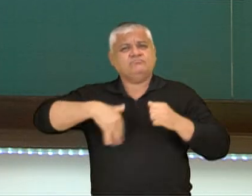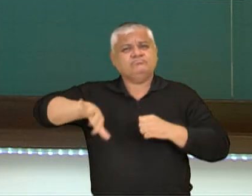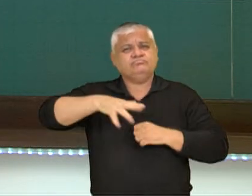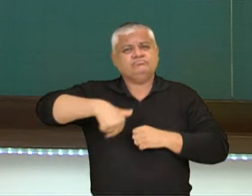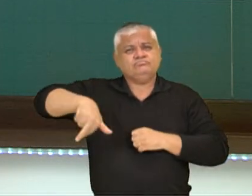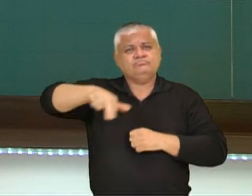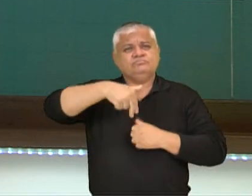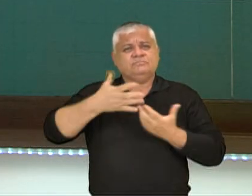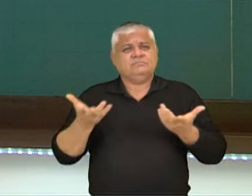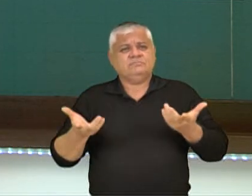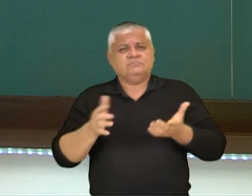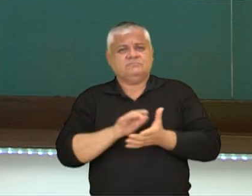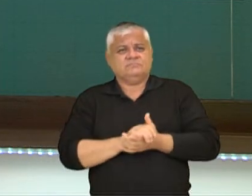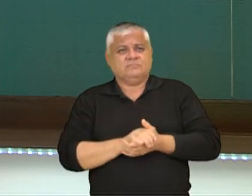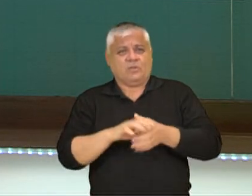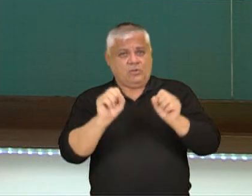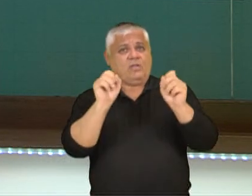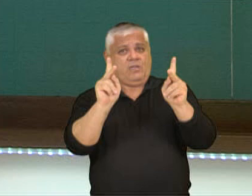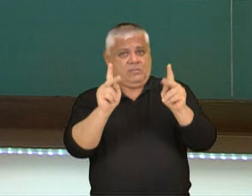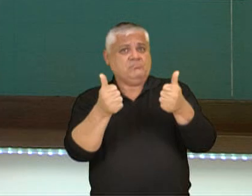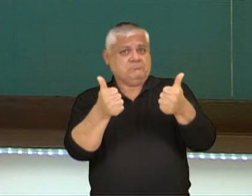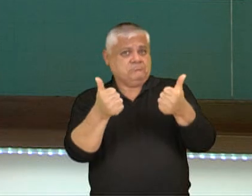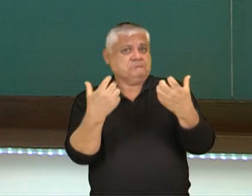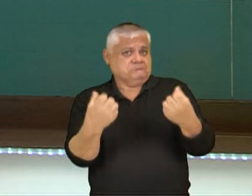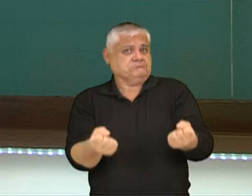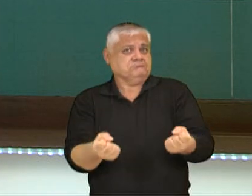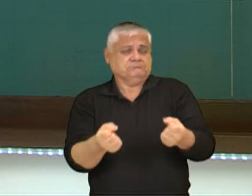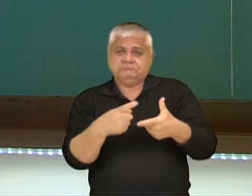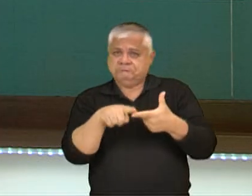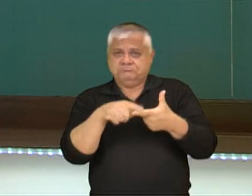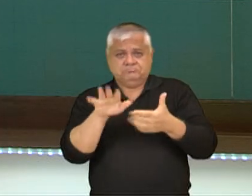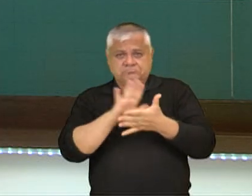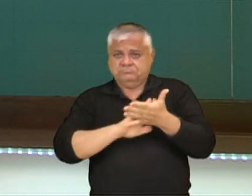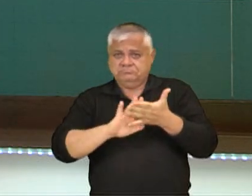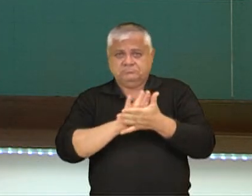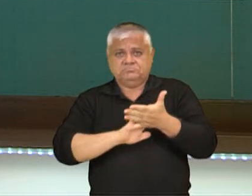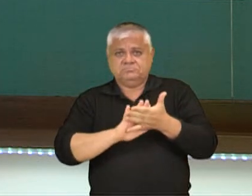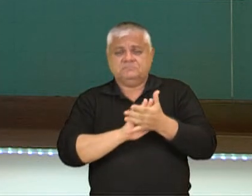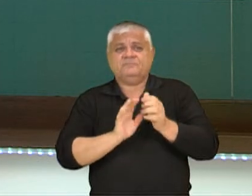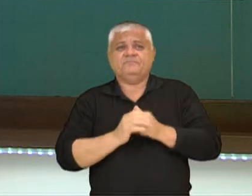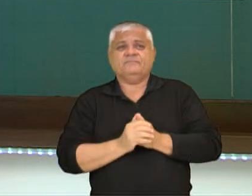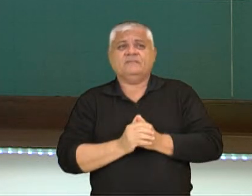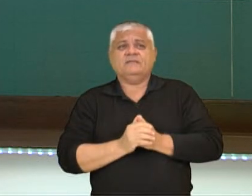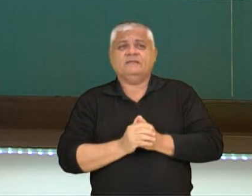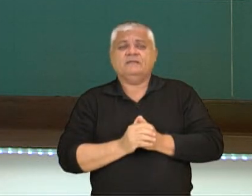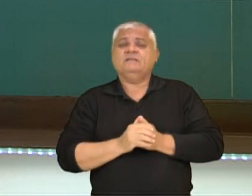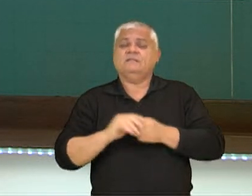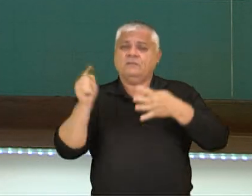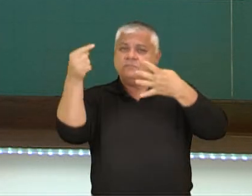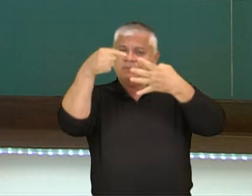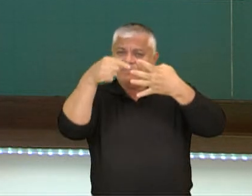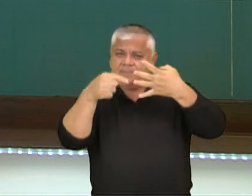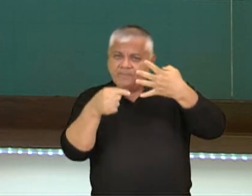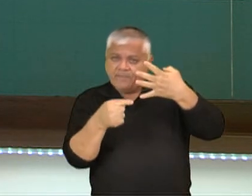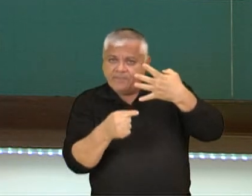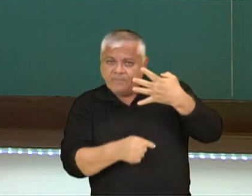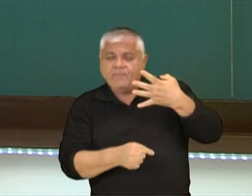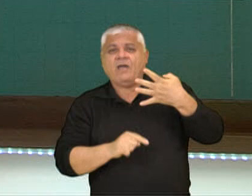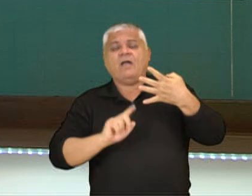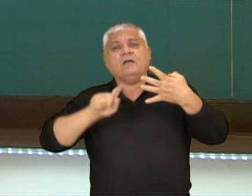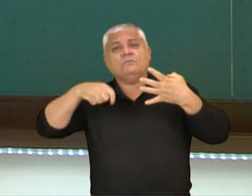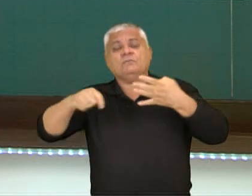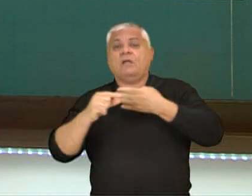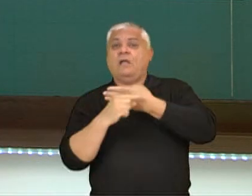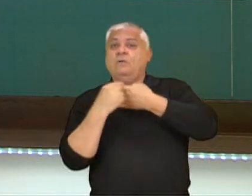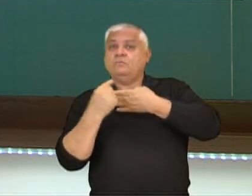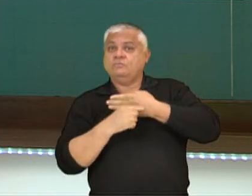circular. Ok, aceitável, tá? Sem problema algum. Então, essas são as classificações conforme os seus